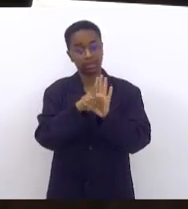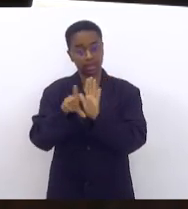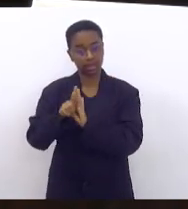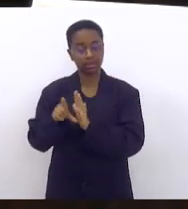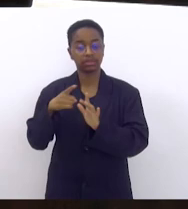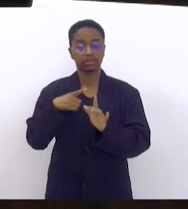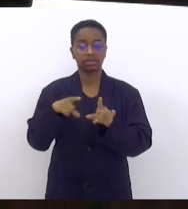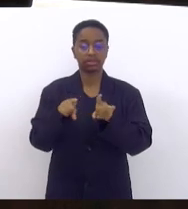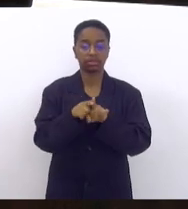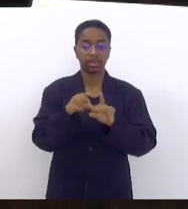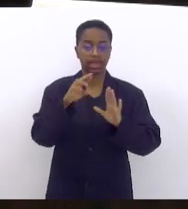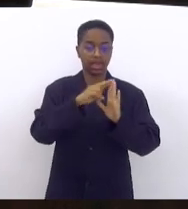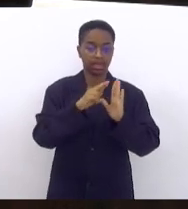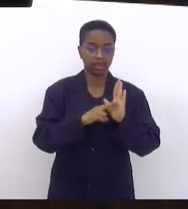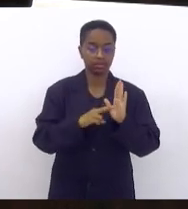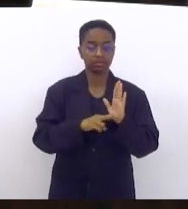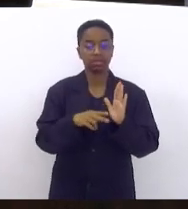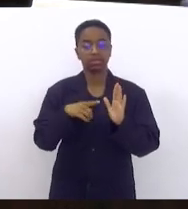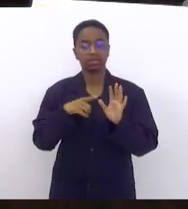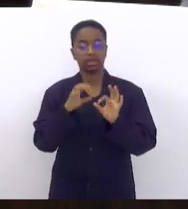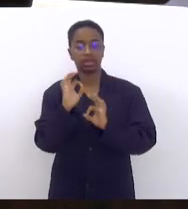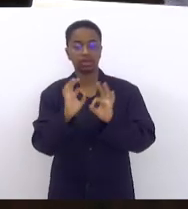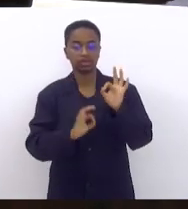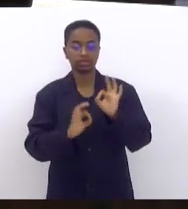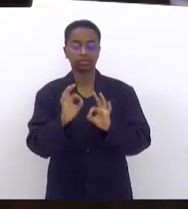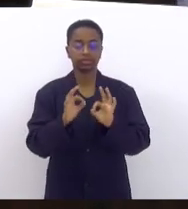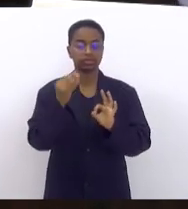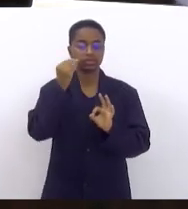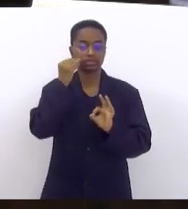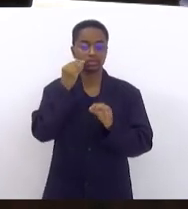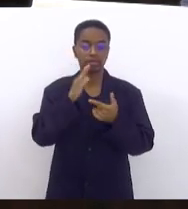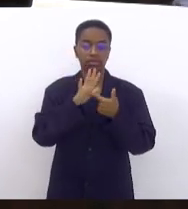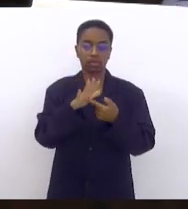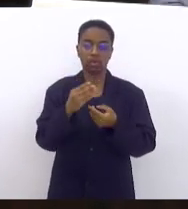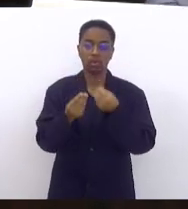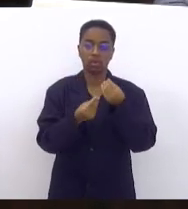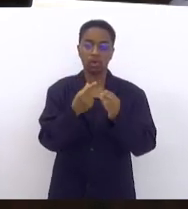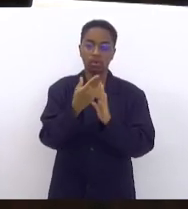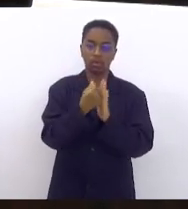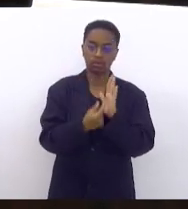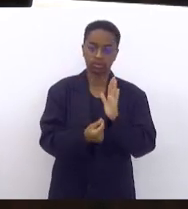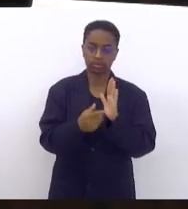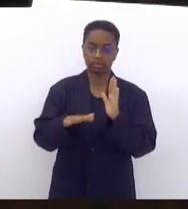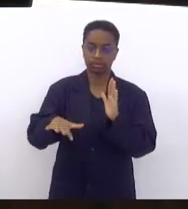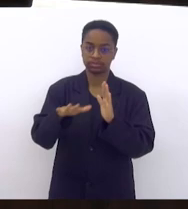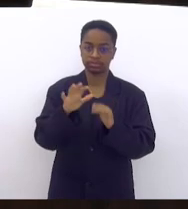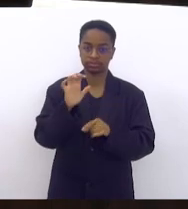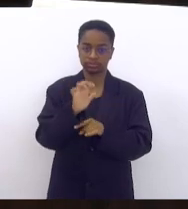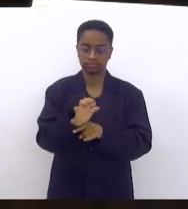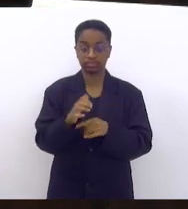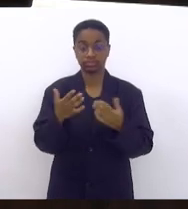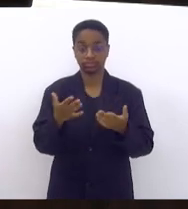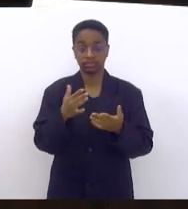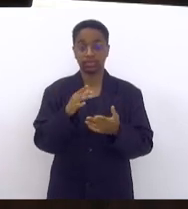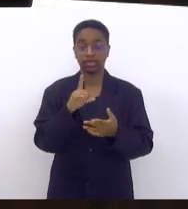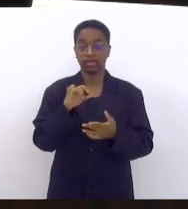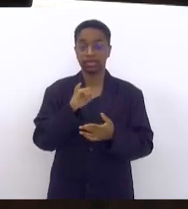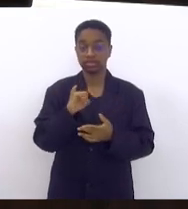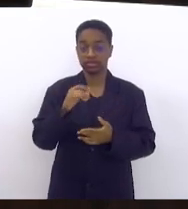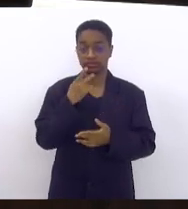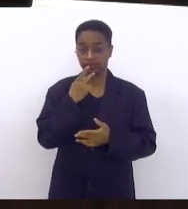existem critérios, existe regulamentação para a definição do orçamento do Estado. E quando foi colocada essa